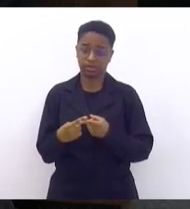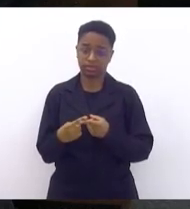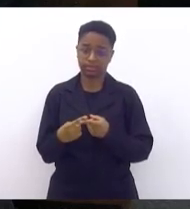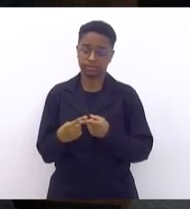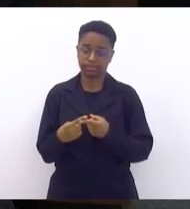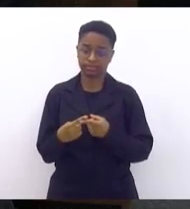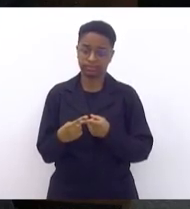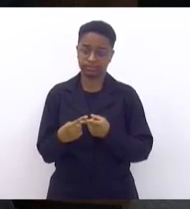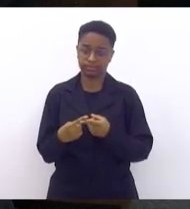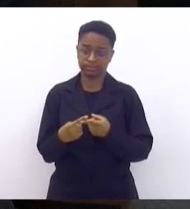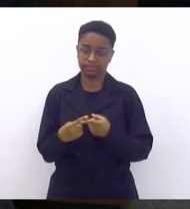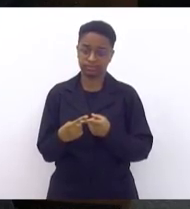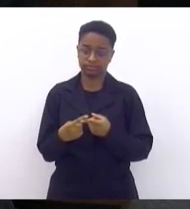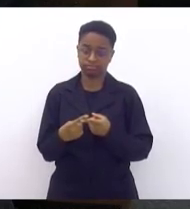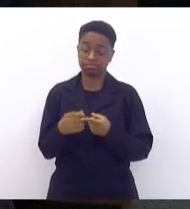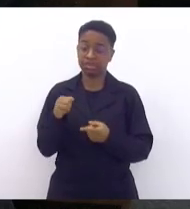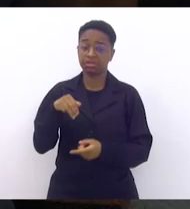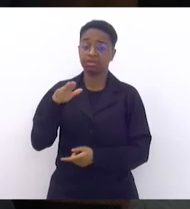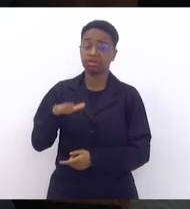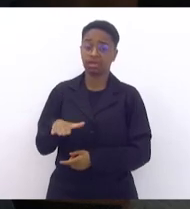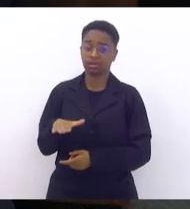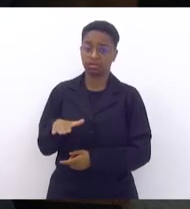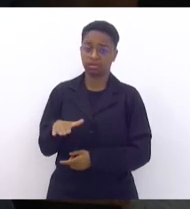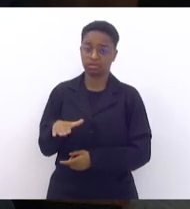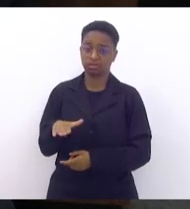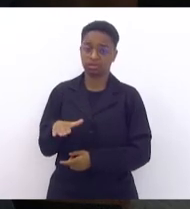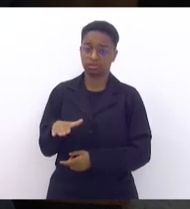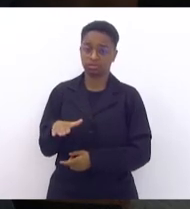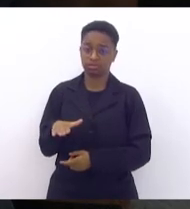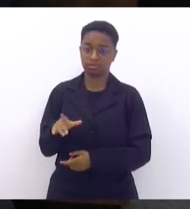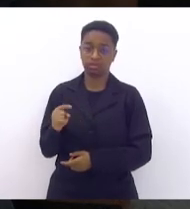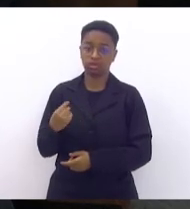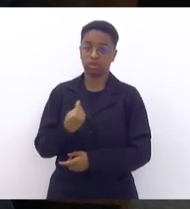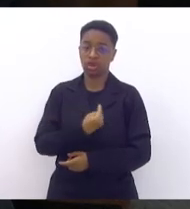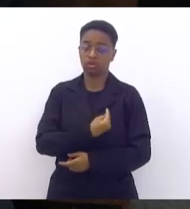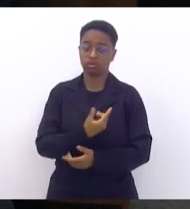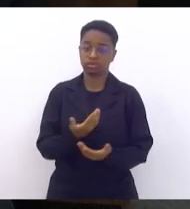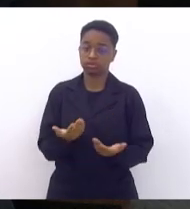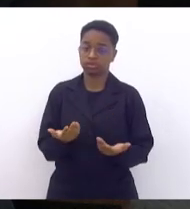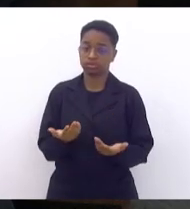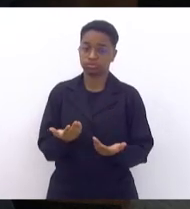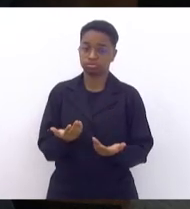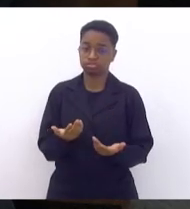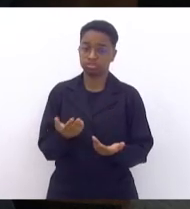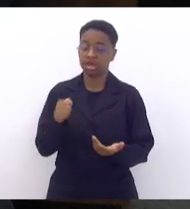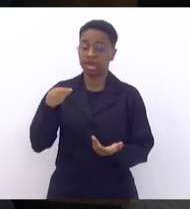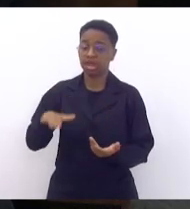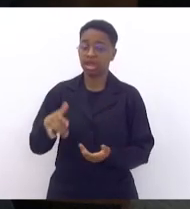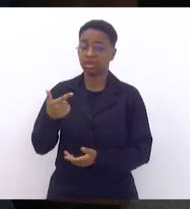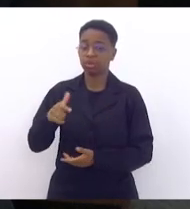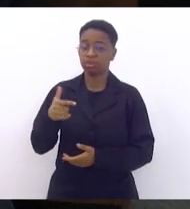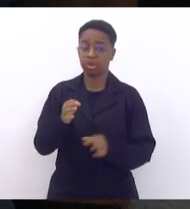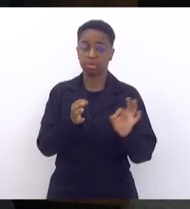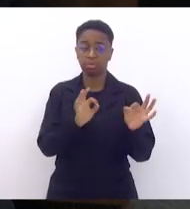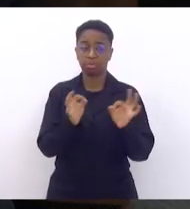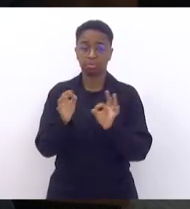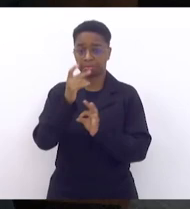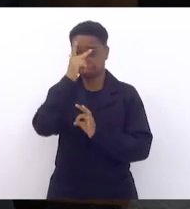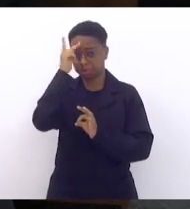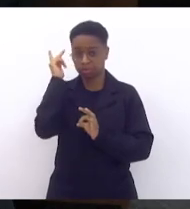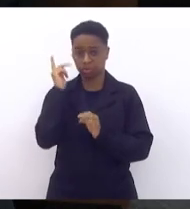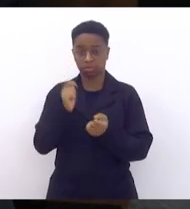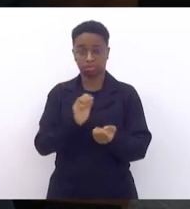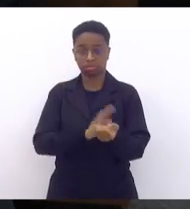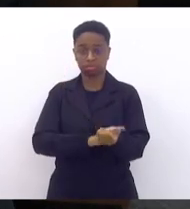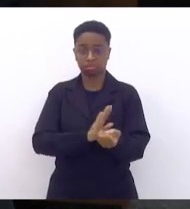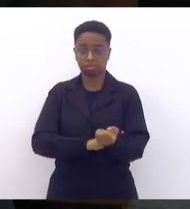Até porque, quem de nós, próximo da gente, não tem alguém que não seja